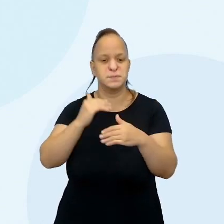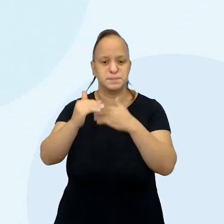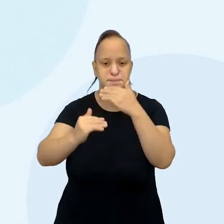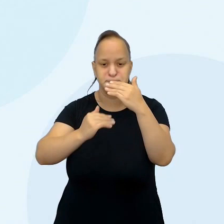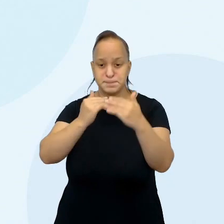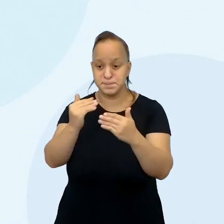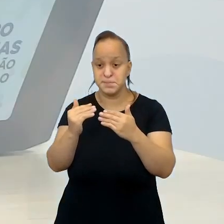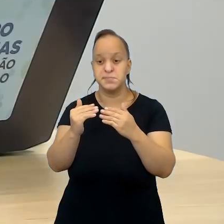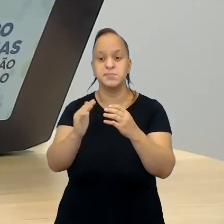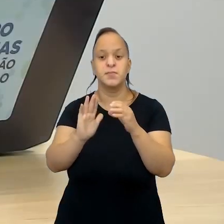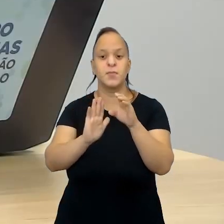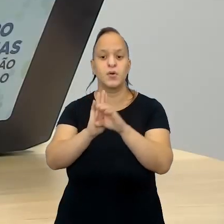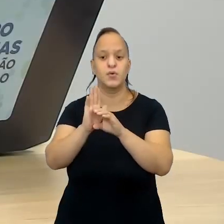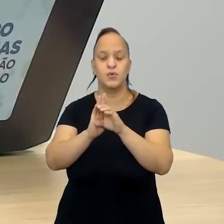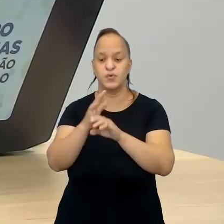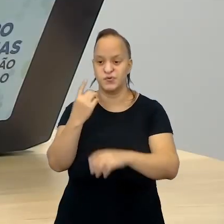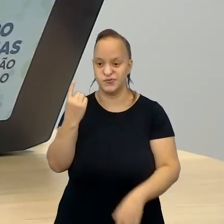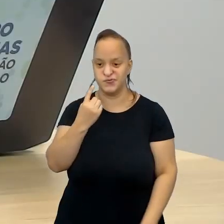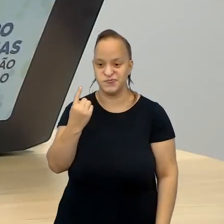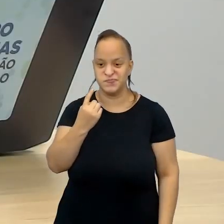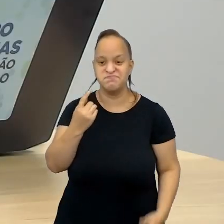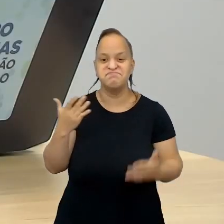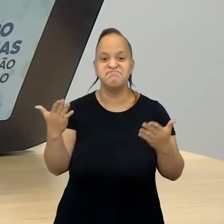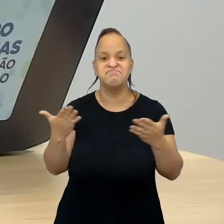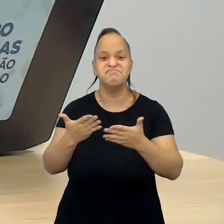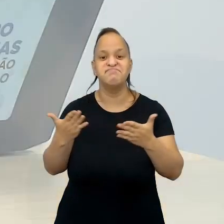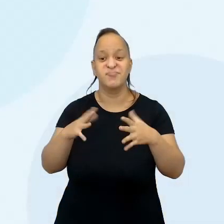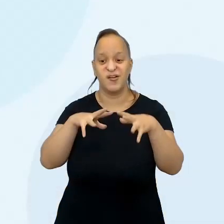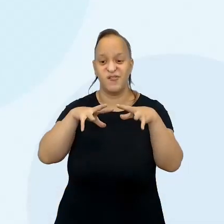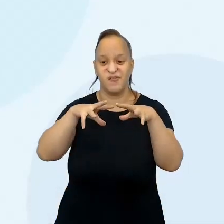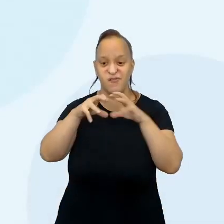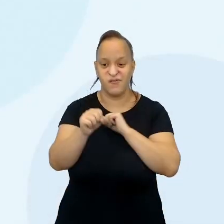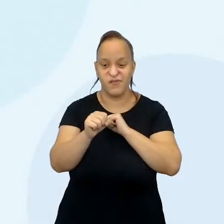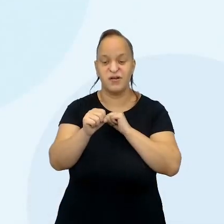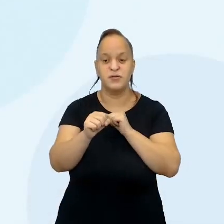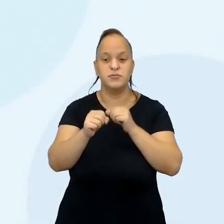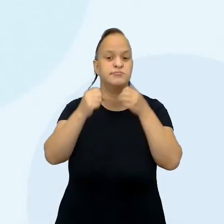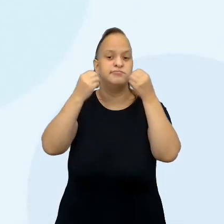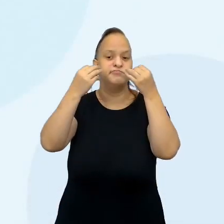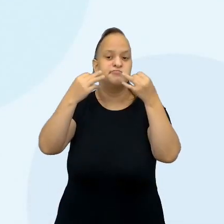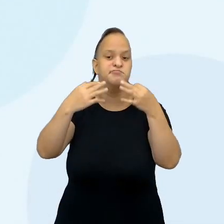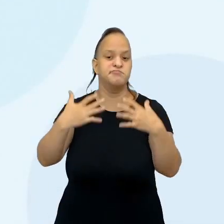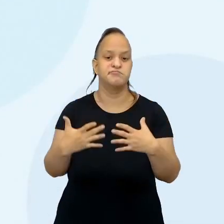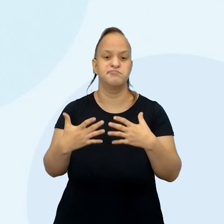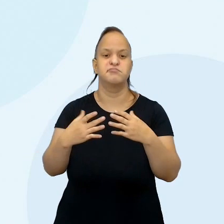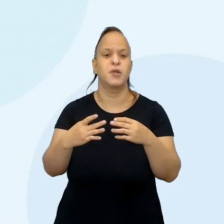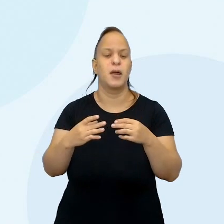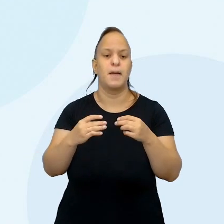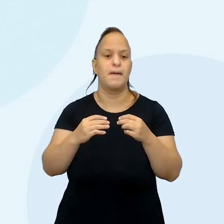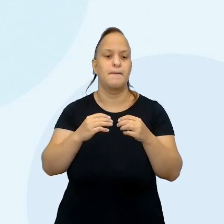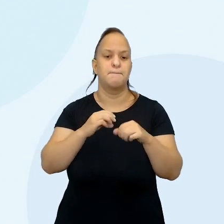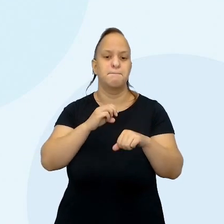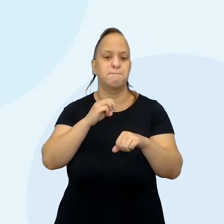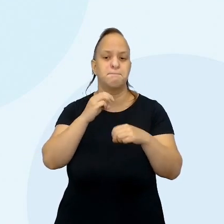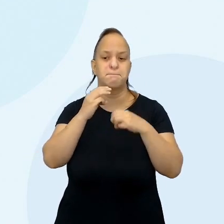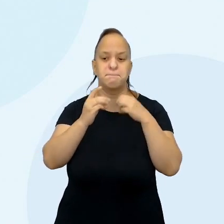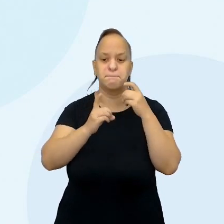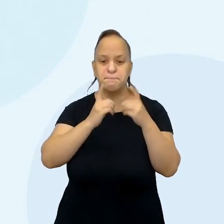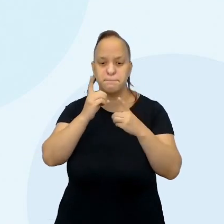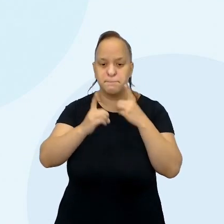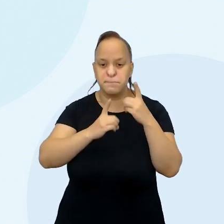No TPC de hoje, nós vamos falar sobre as metodologias ativas e diário de bordo, a relação